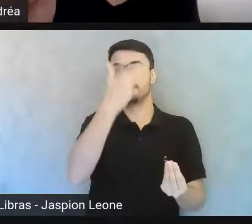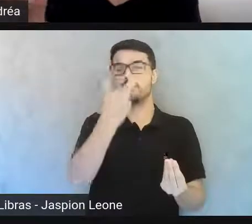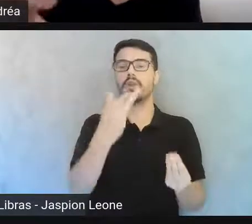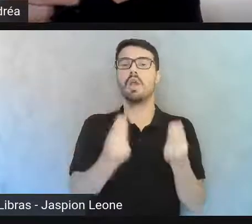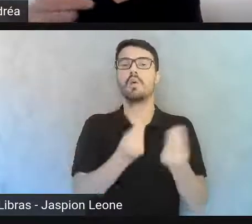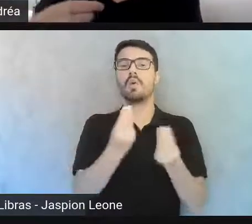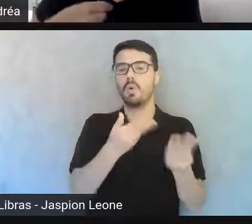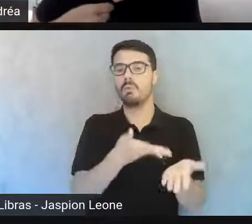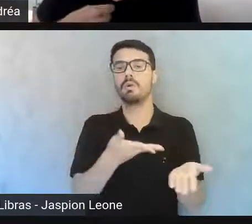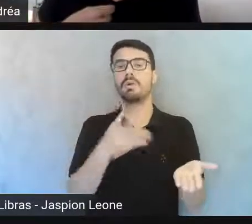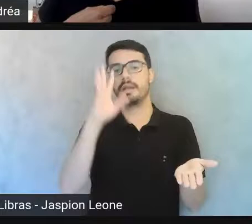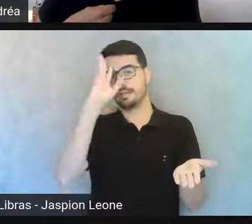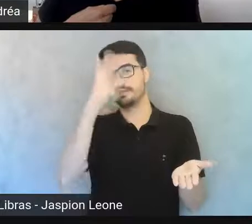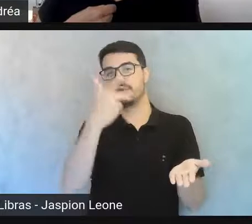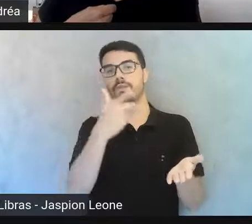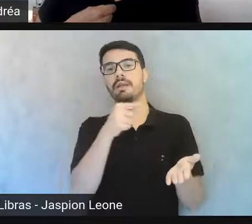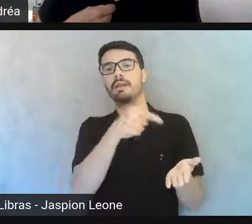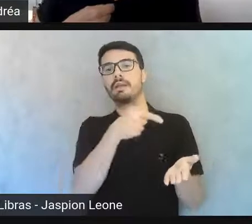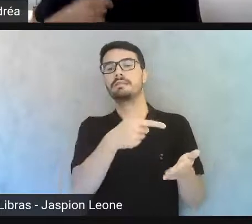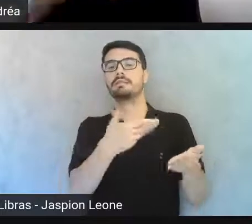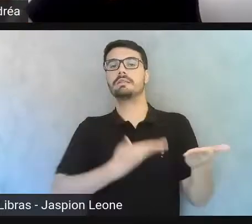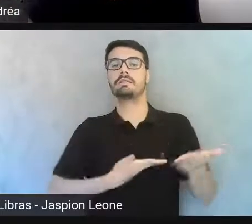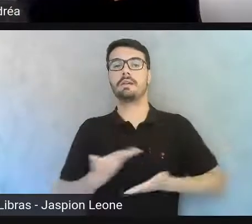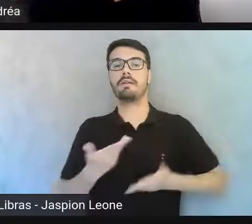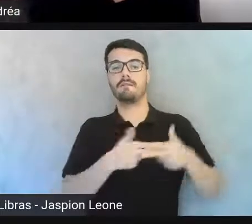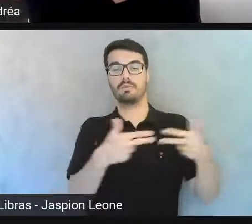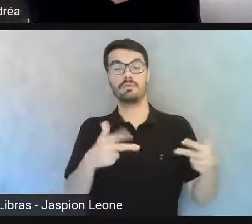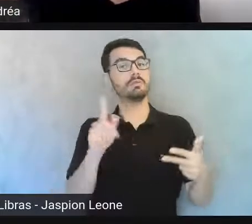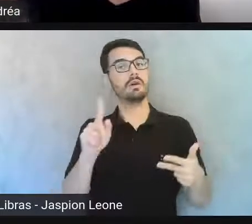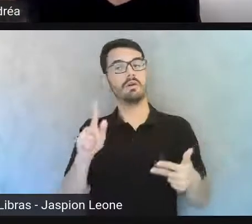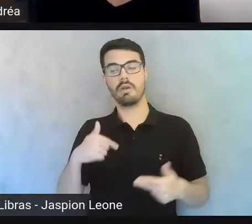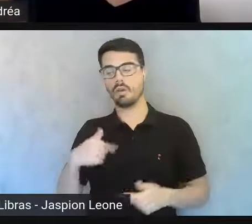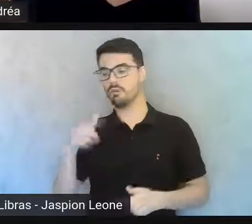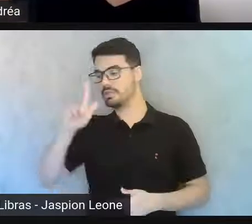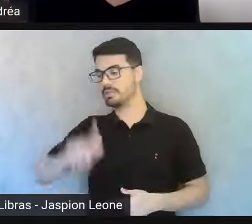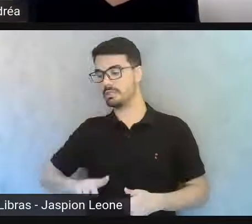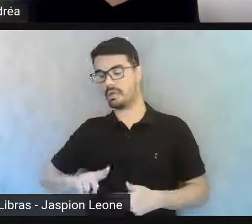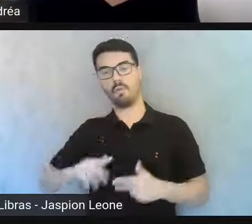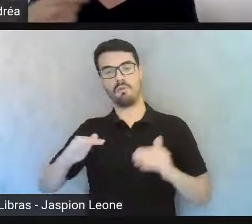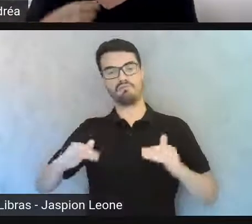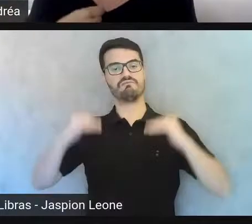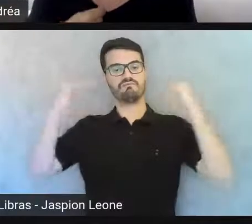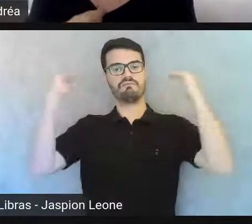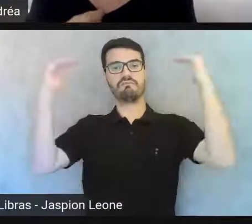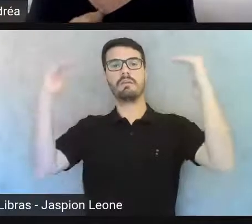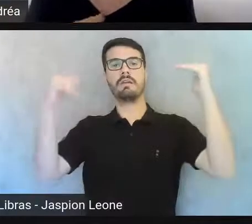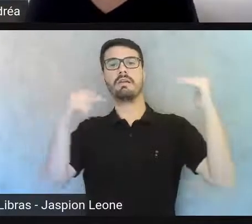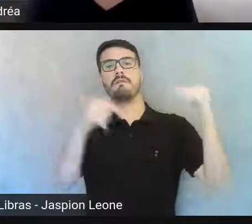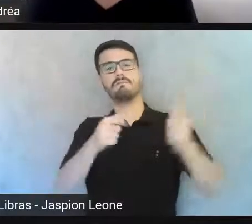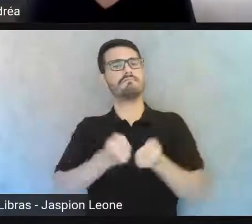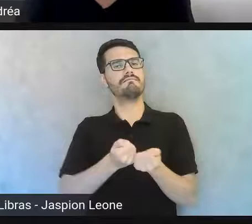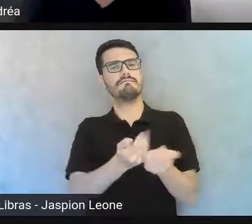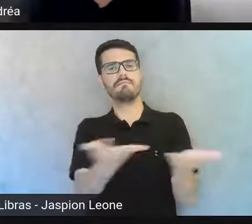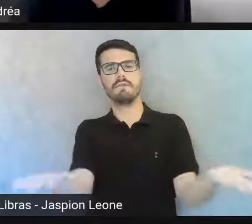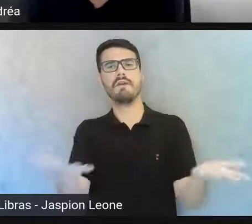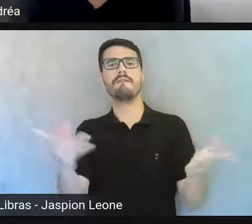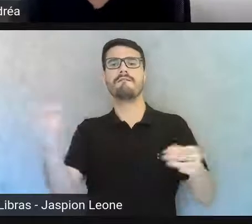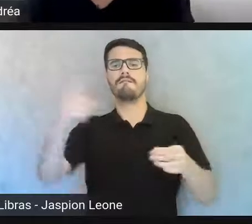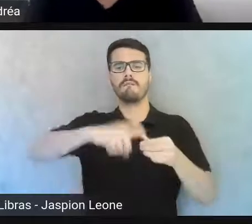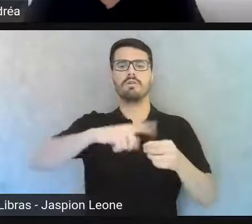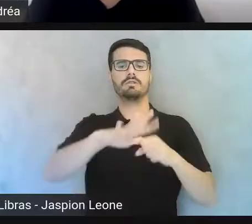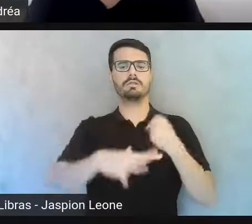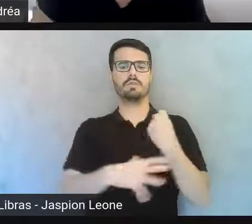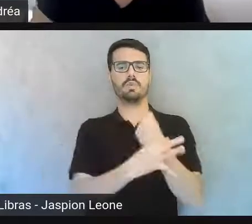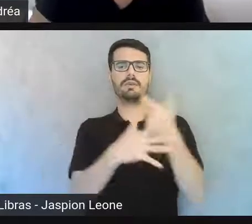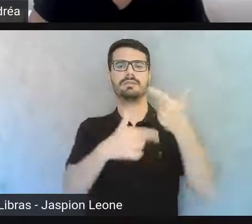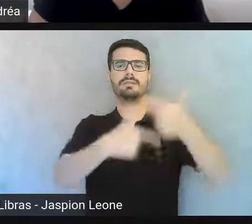é como eu, alta administração, transmito para as pessoas que voltem com segurança para o trabalho, porque não pode uma pessoa chegar lá